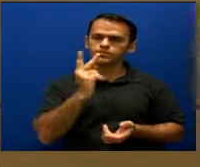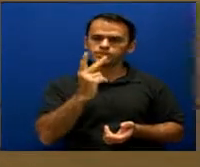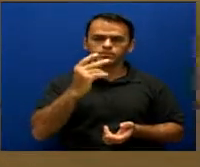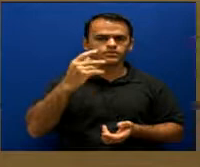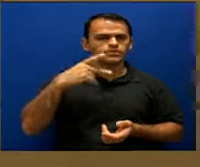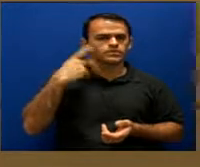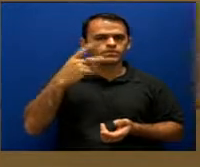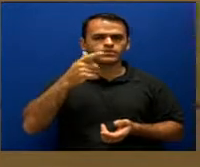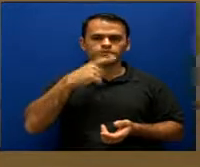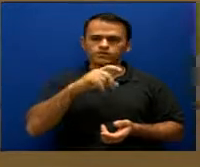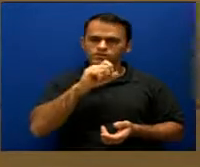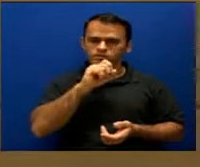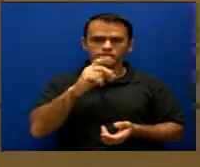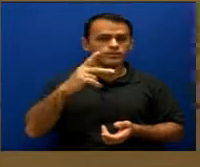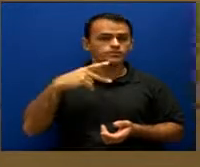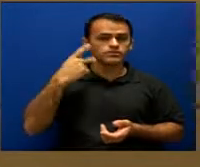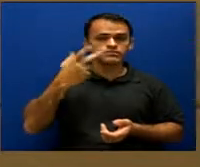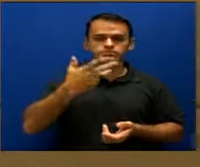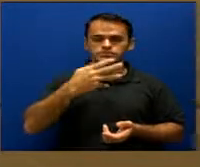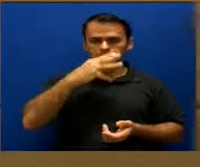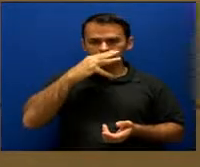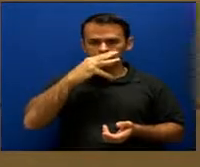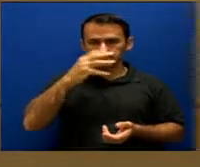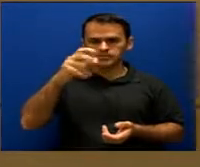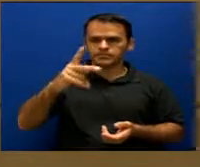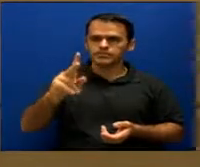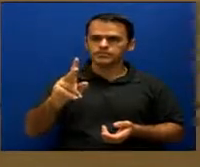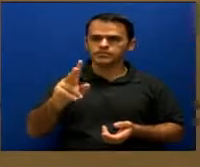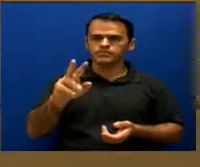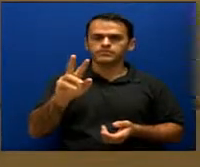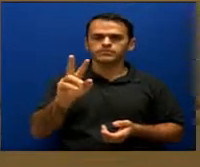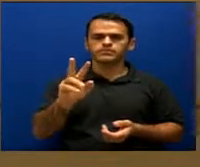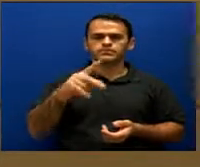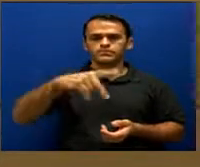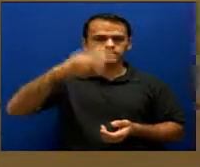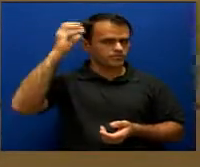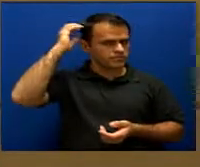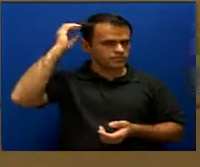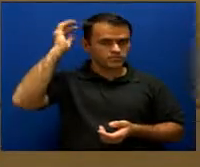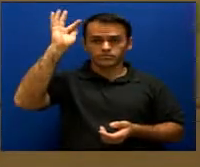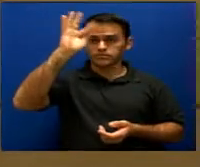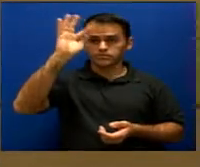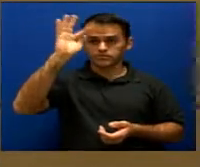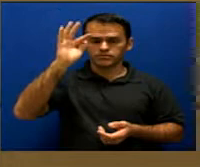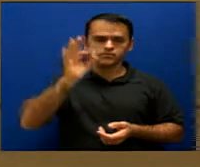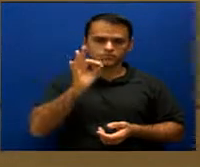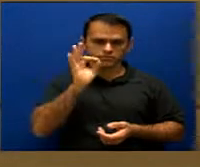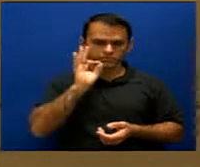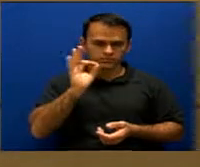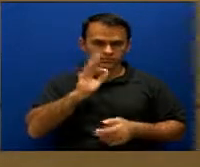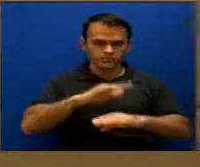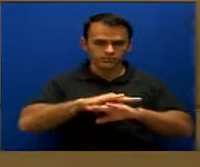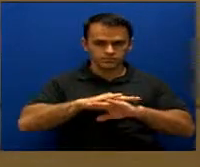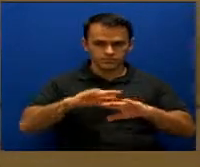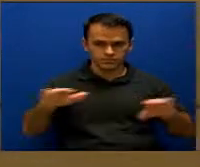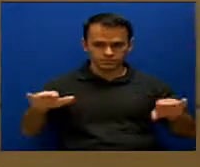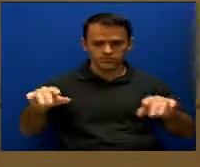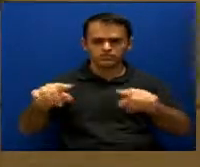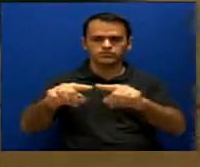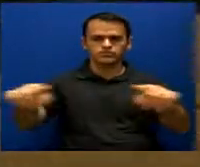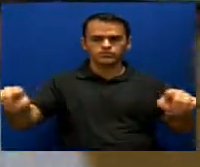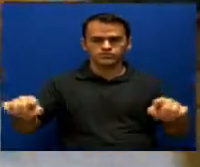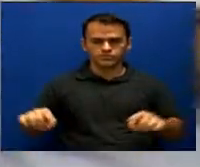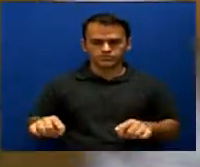Pessini, vereador Luiz Santos, vereador Martinez, vereador Périx, vereador Fausto, que após o café, uma reunião da mesa diretora, para